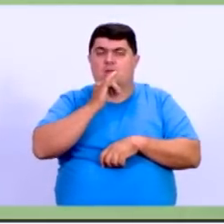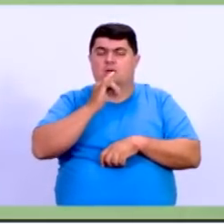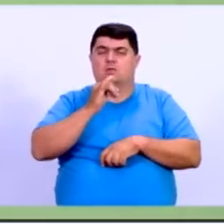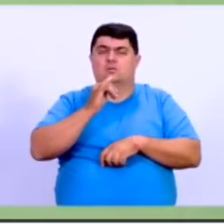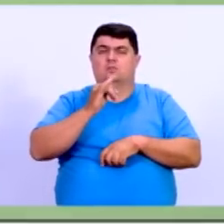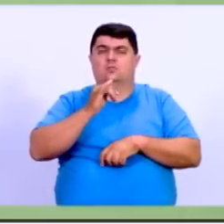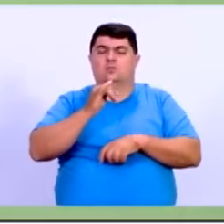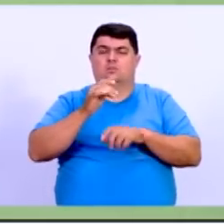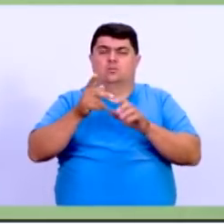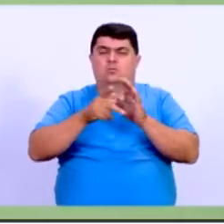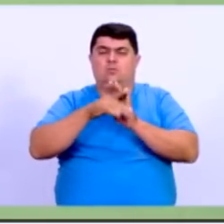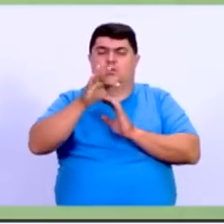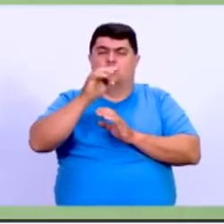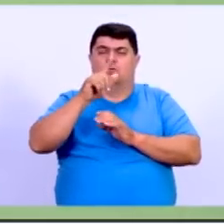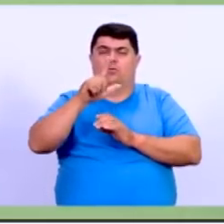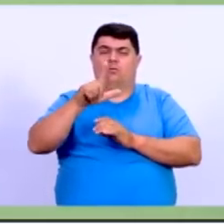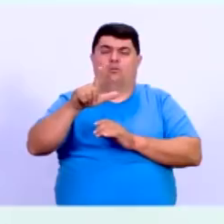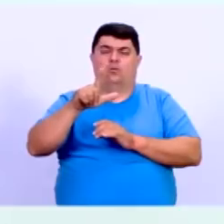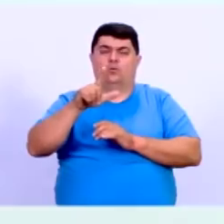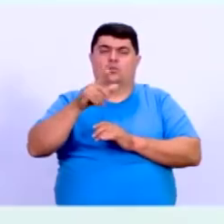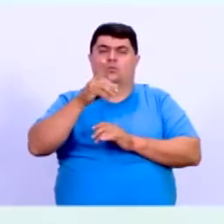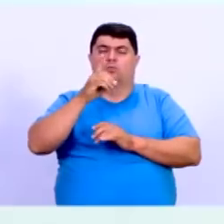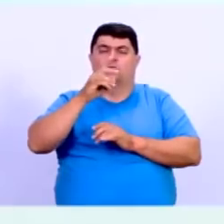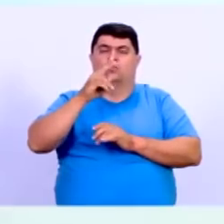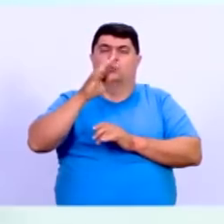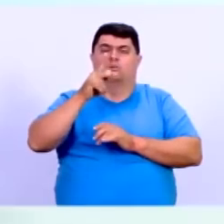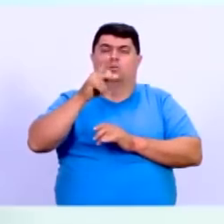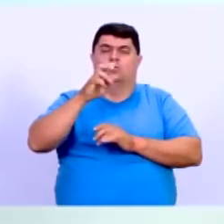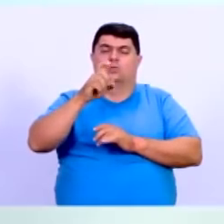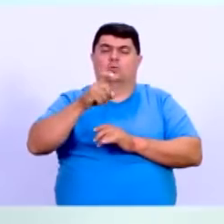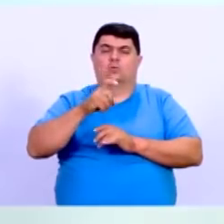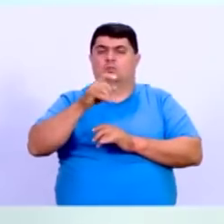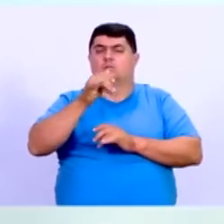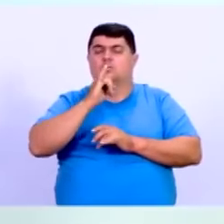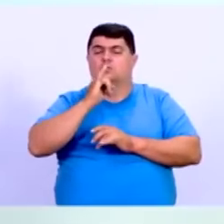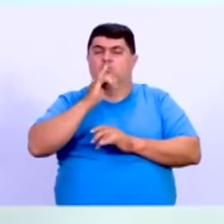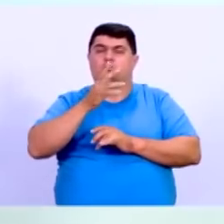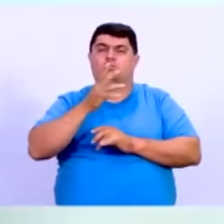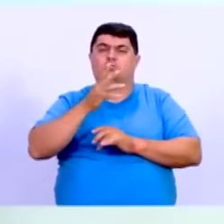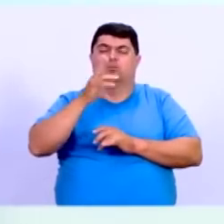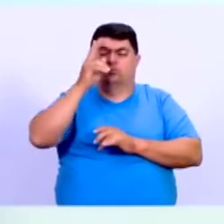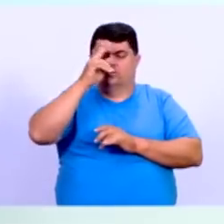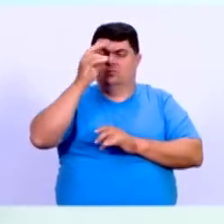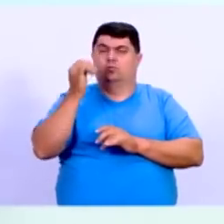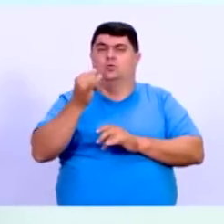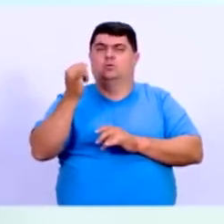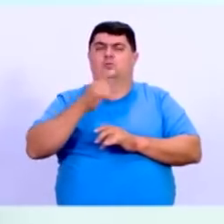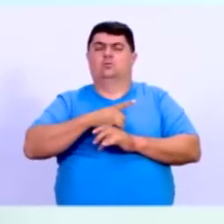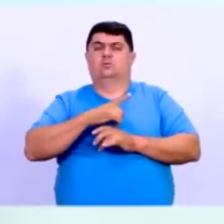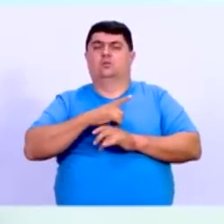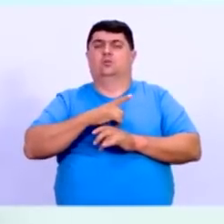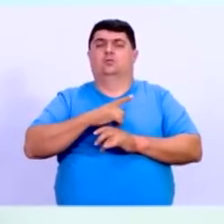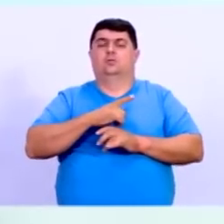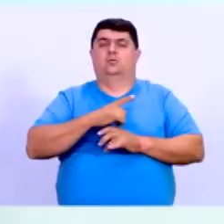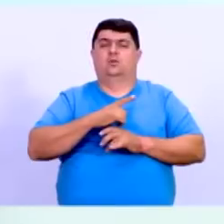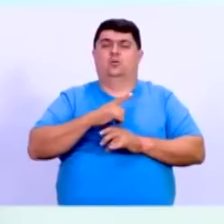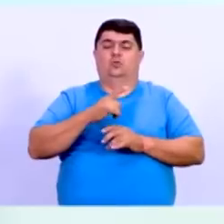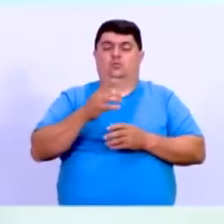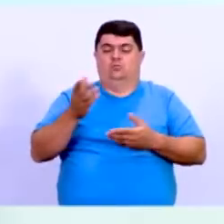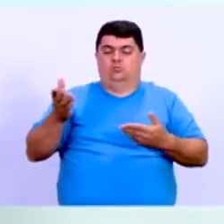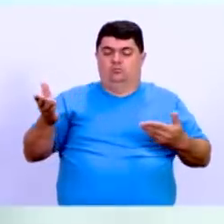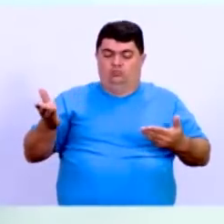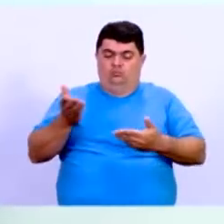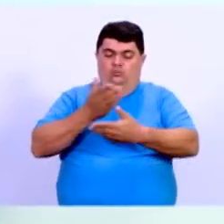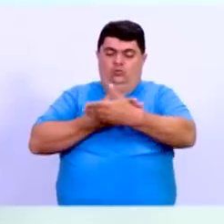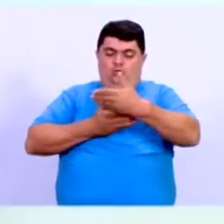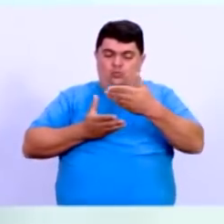transmissão full duplex, tá? Full duplex, lembrando, ela usa o mesmo canal, né? E consegue transmitir ao mesmo tempo. As duas